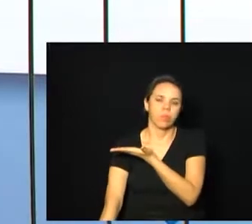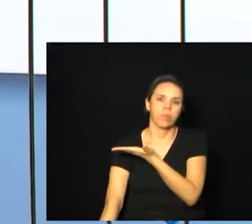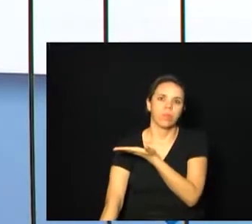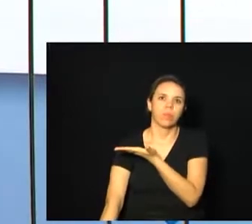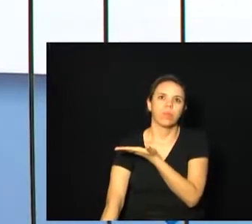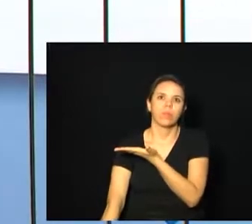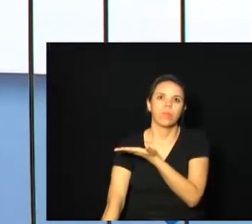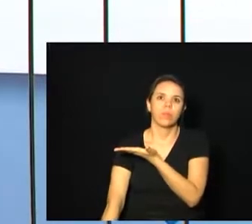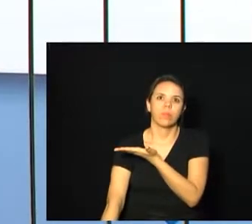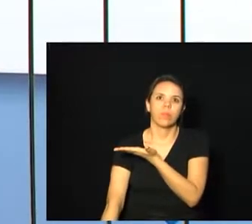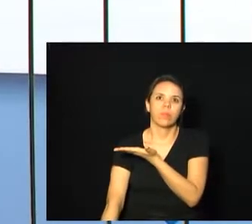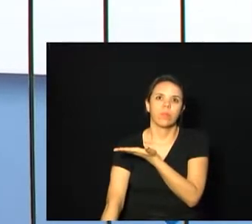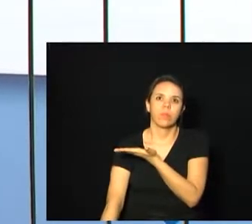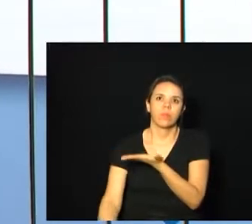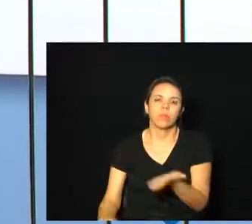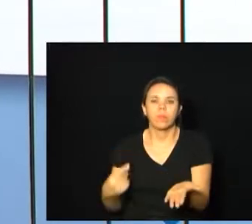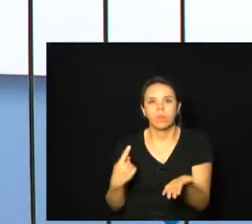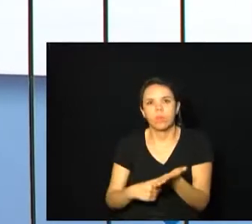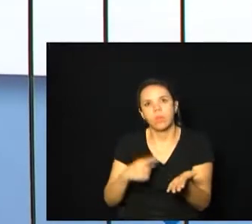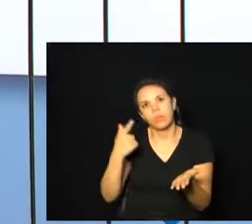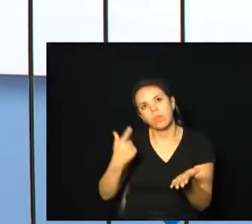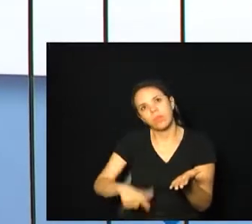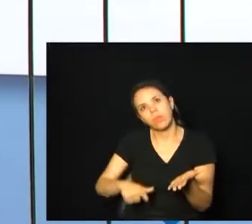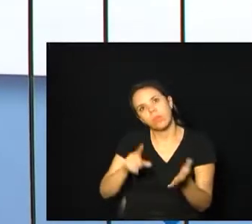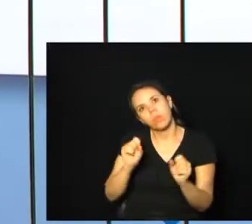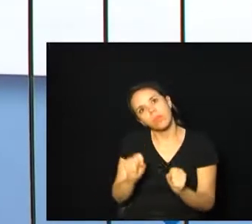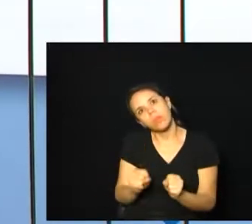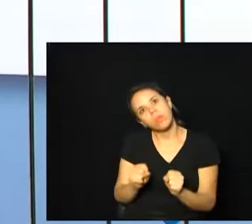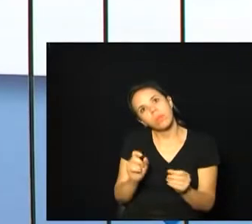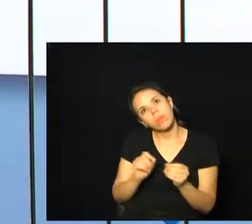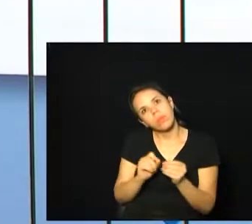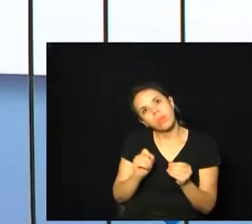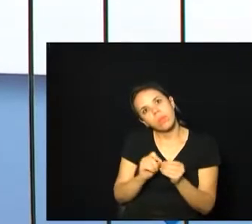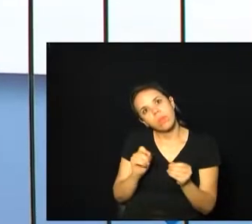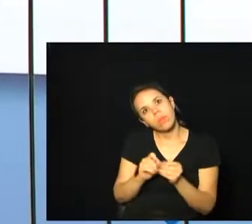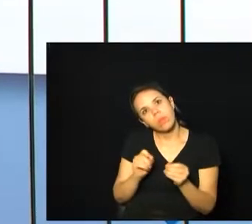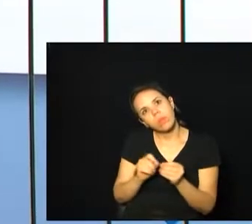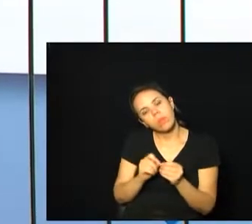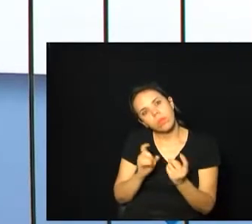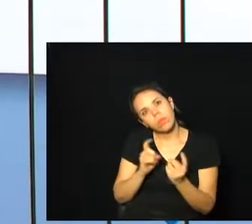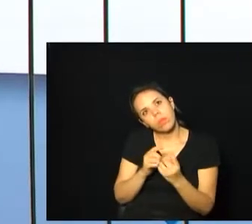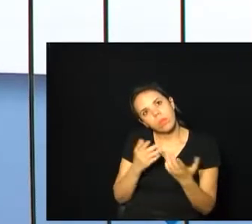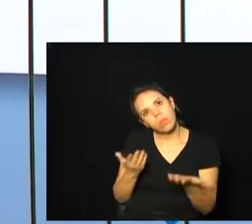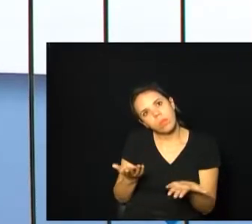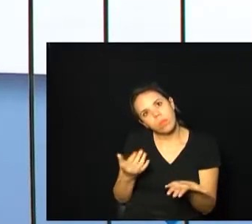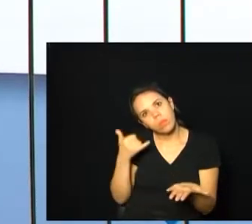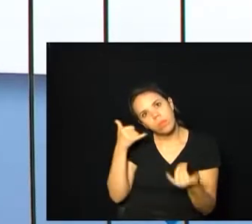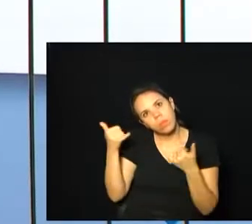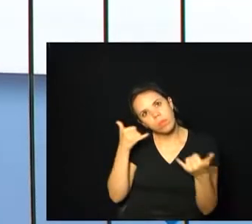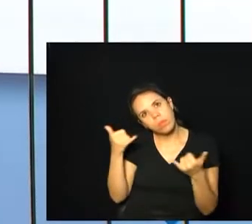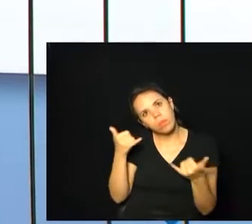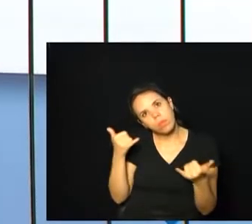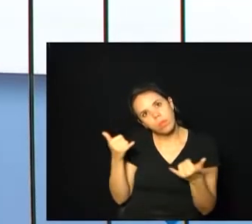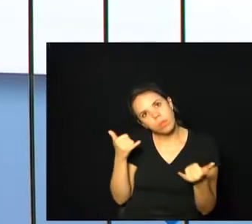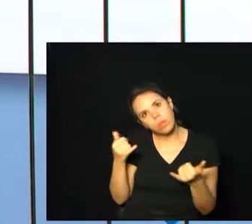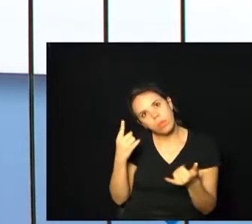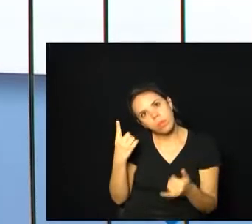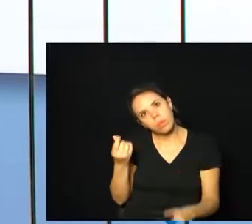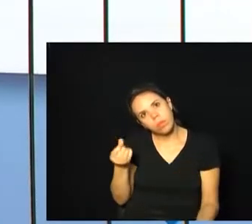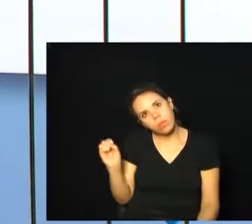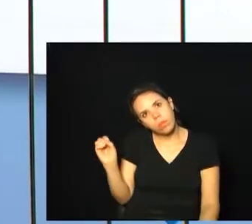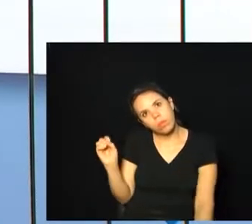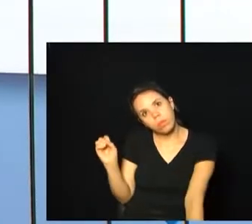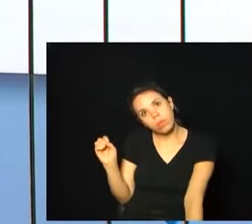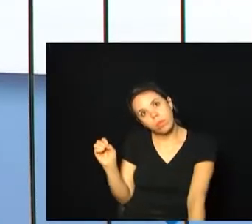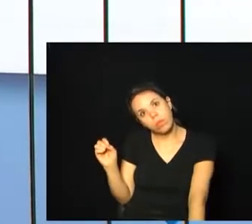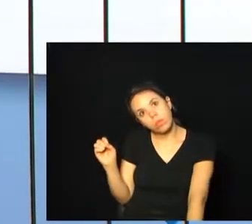campinas.sp.gov.br. No reagendamento, você pode fazer esse serviço ou ligar no telefone